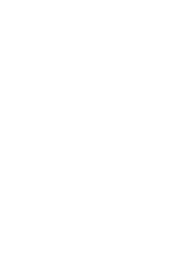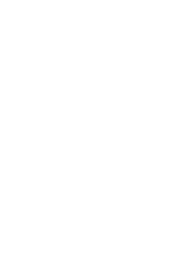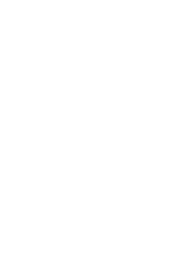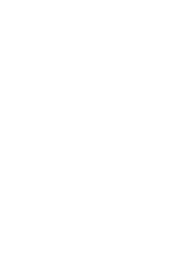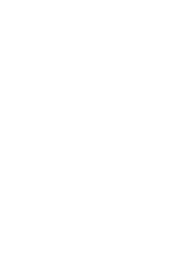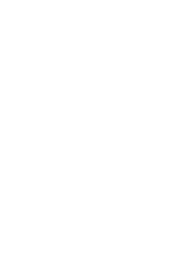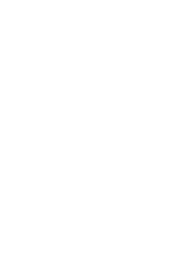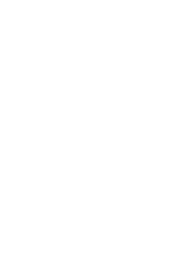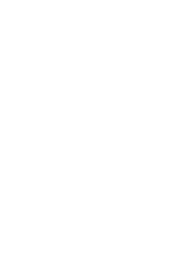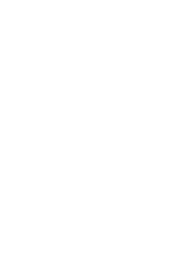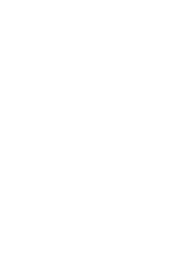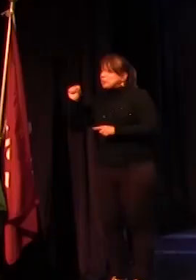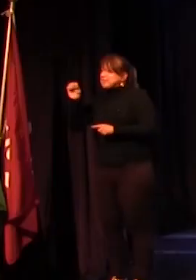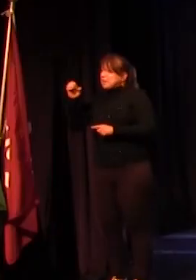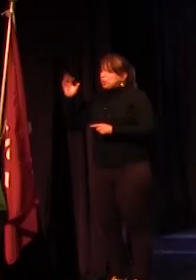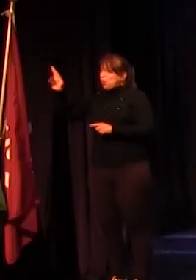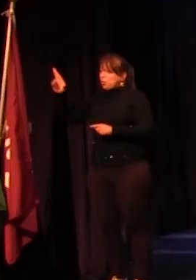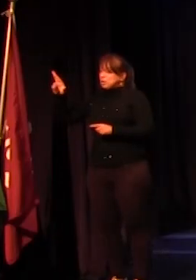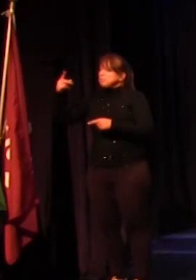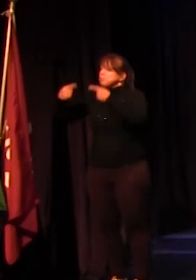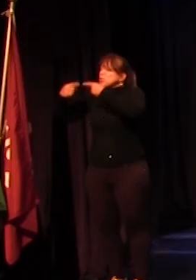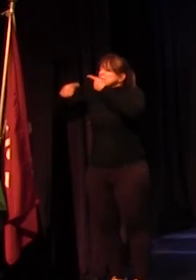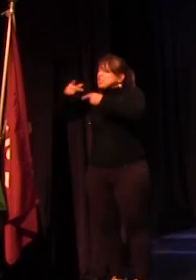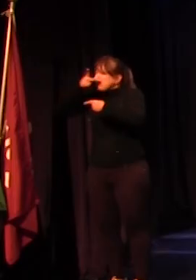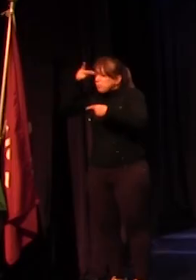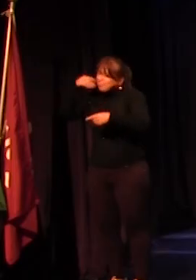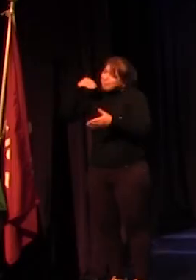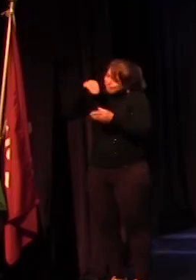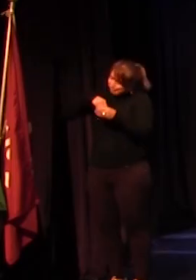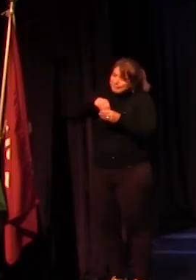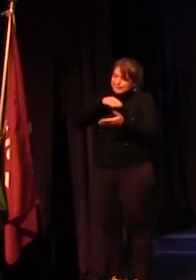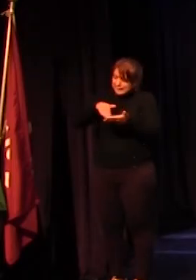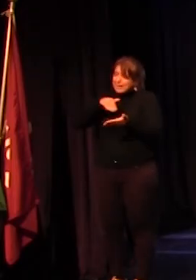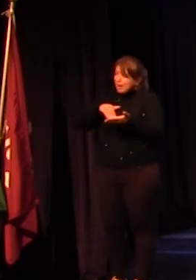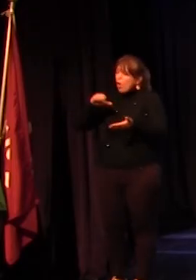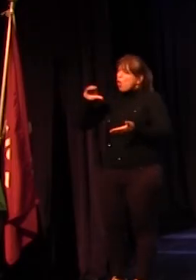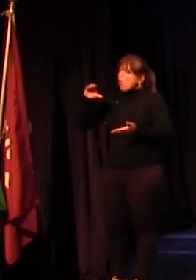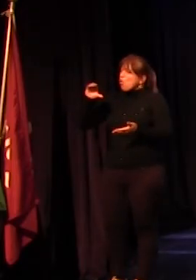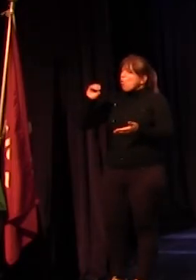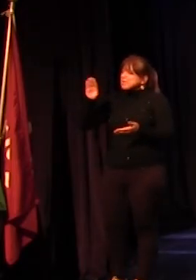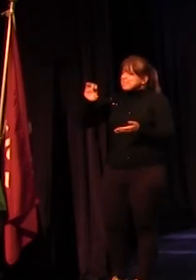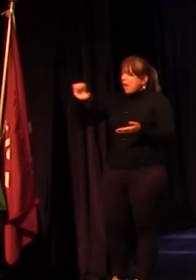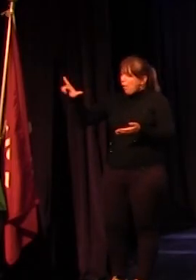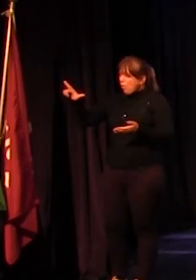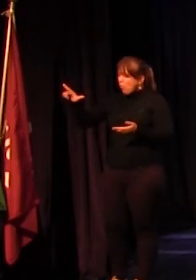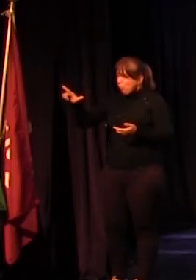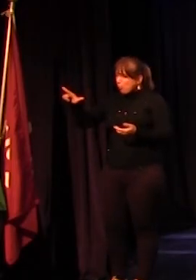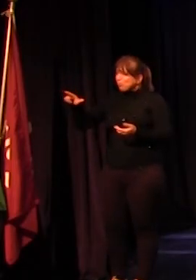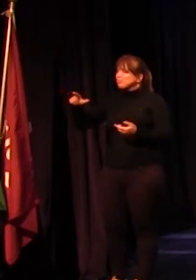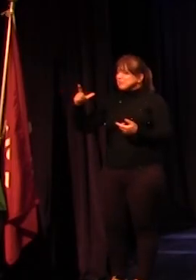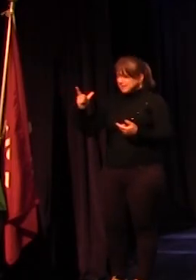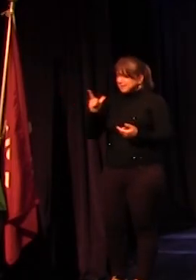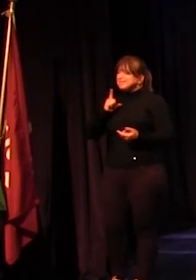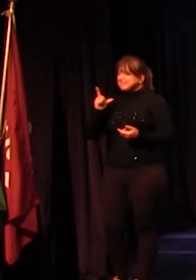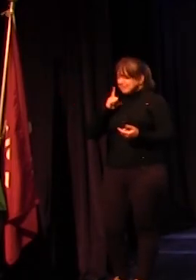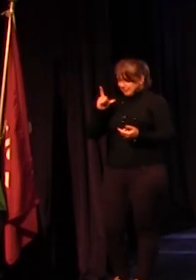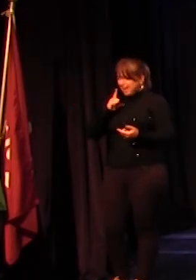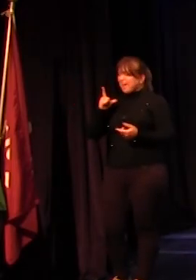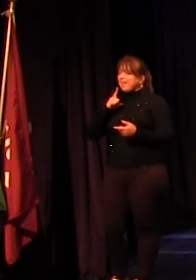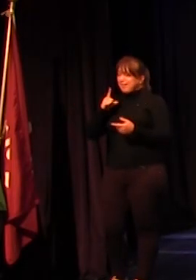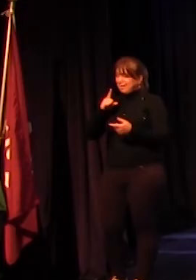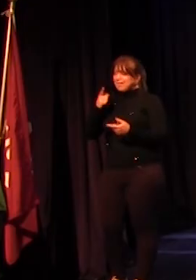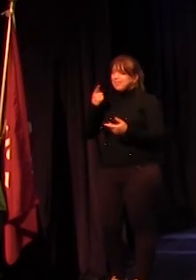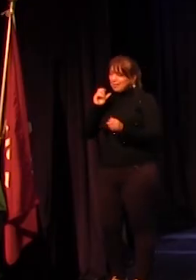diferentes agentes, setores e políticas públicas. Dentro da secretaria mesmo, nós temos o COSEL, que trabalhamos, né, eles trabalham também com a